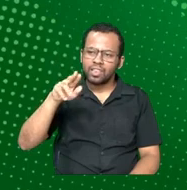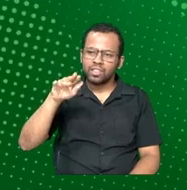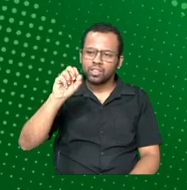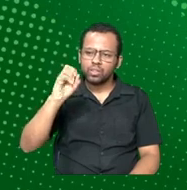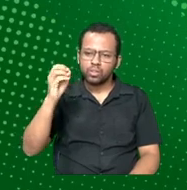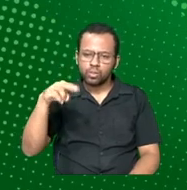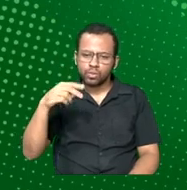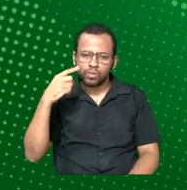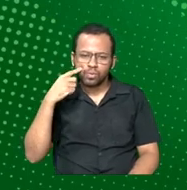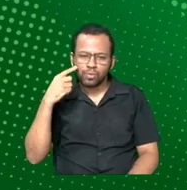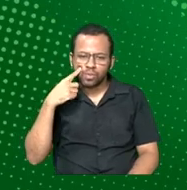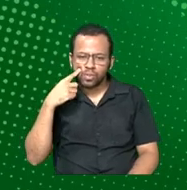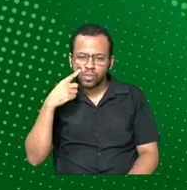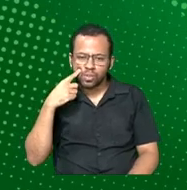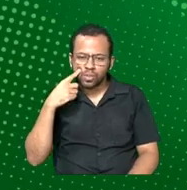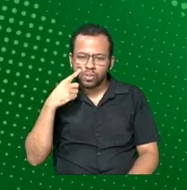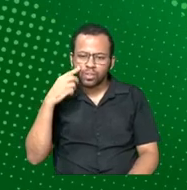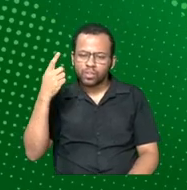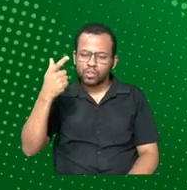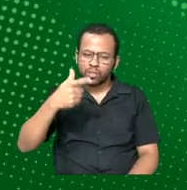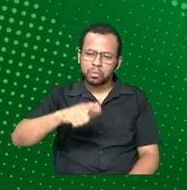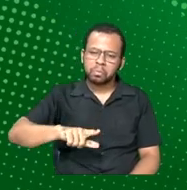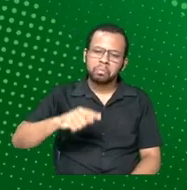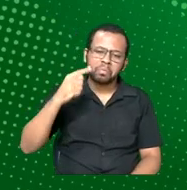Olha ele aí olha aí